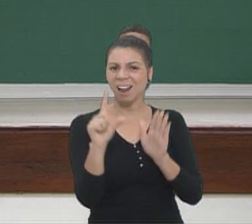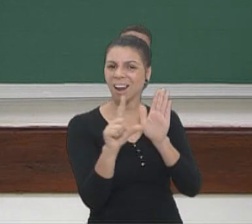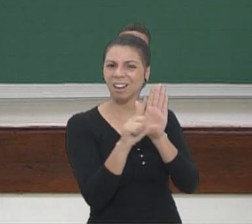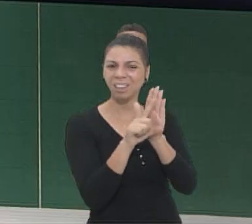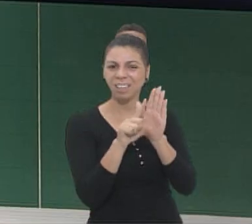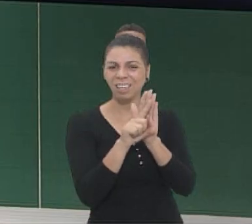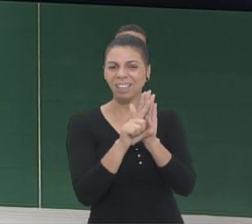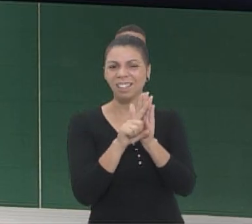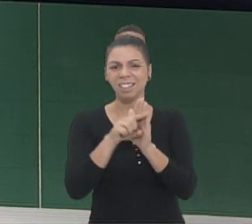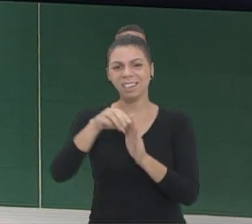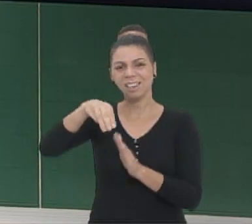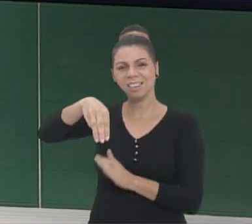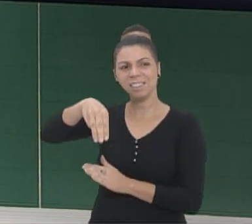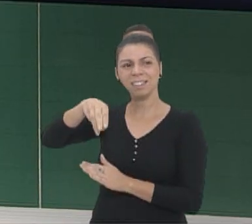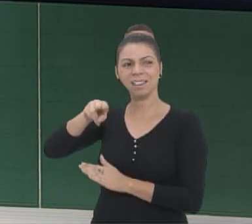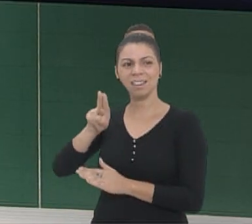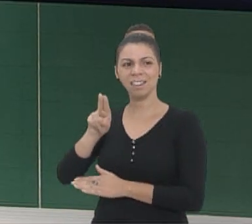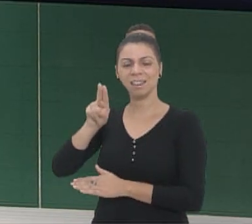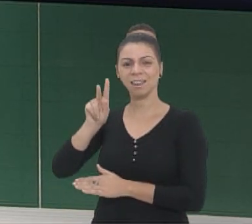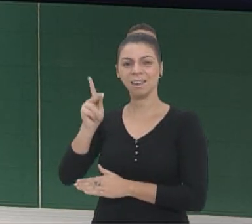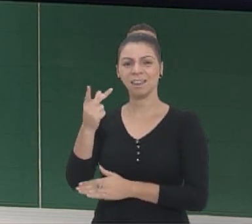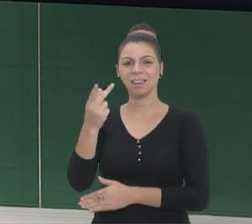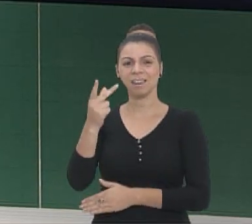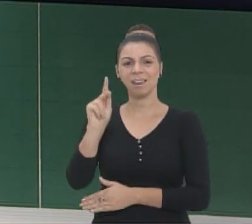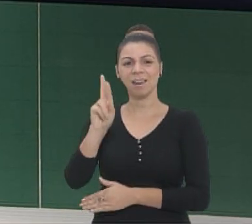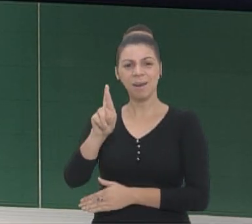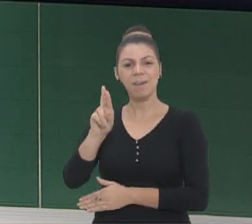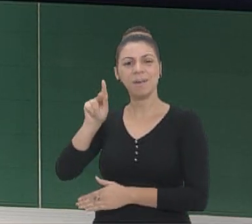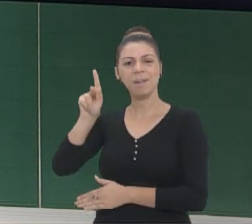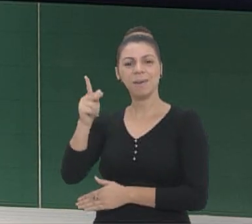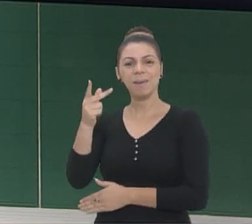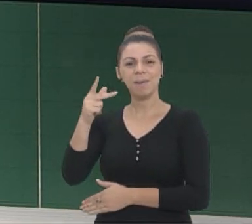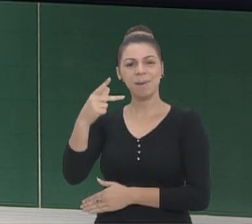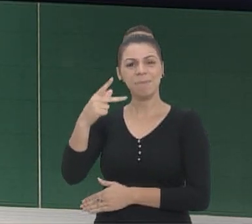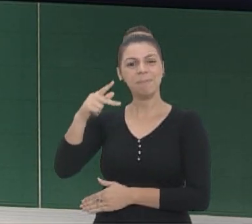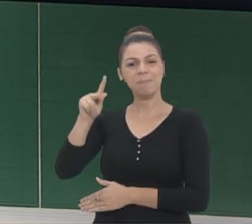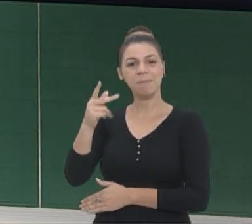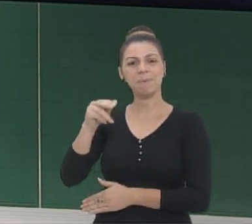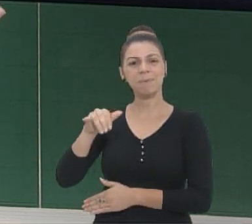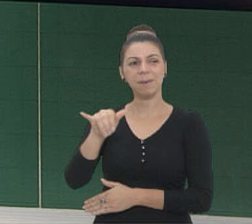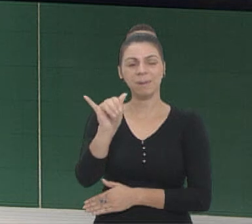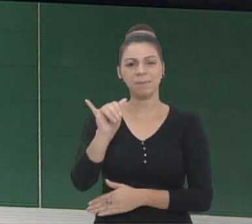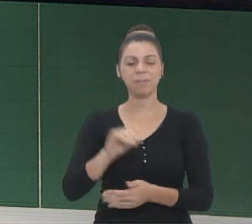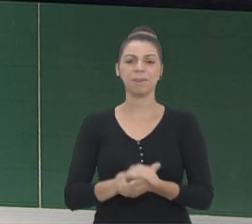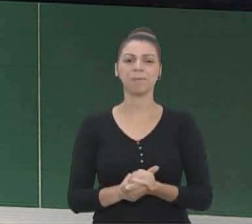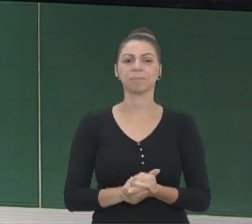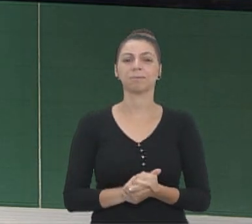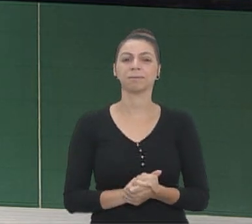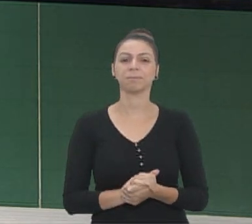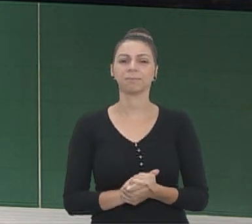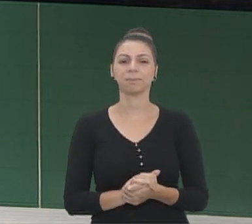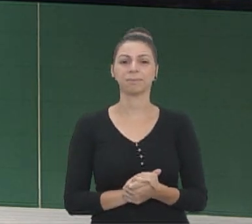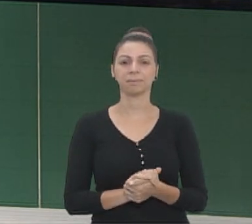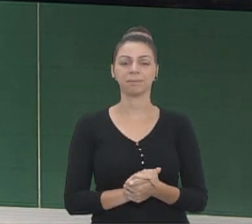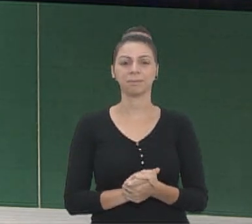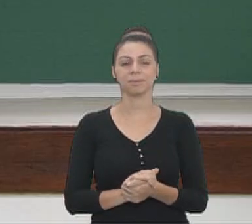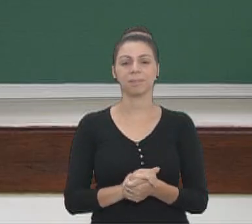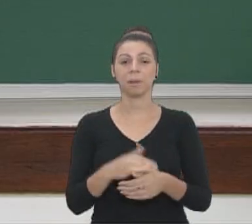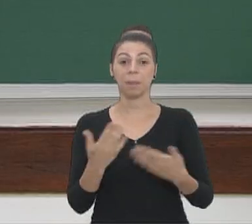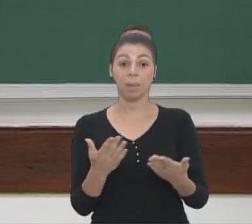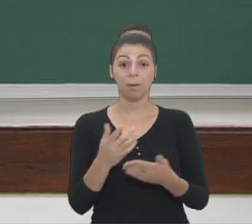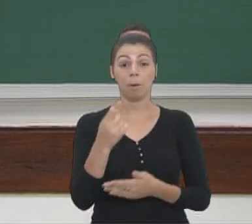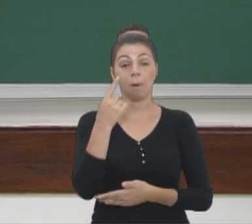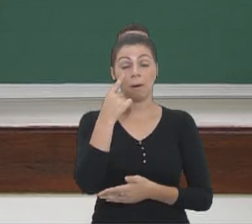Murphy? Será que você é vítima das leis de Murphy ou esse seu amigo aí desastrado? As leis de Murphy, elas são